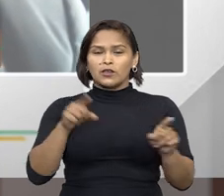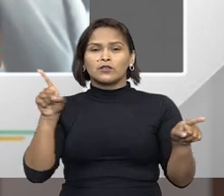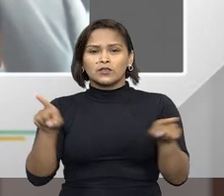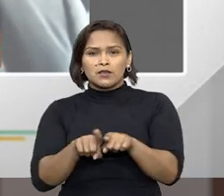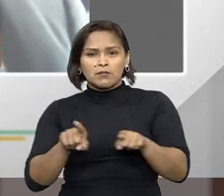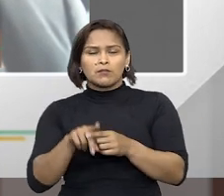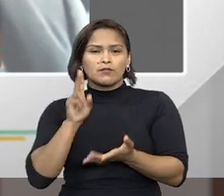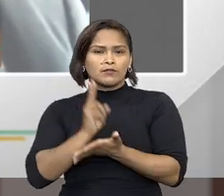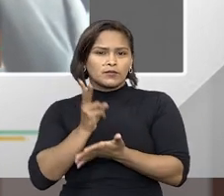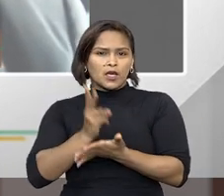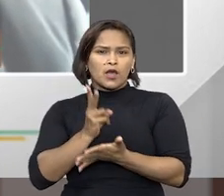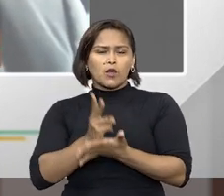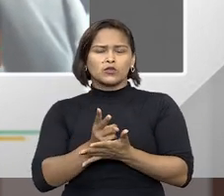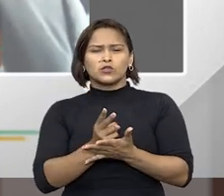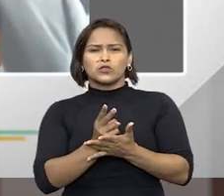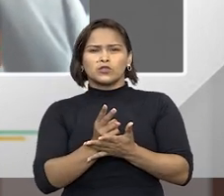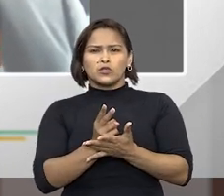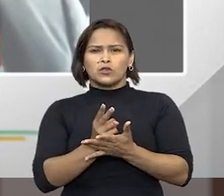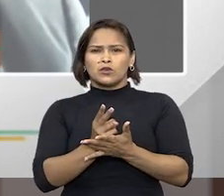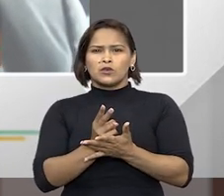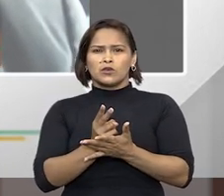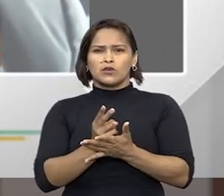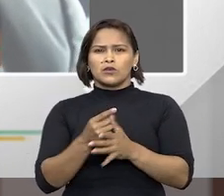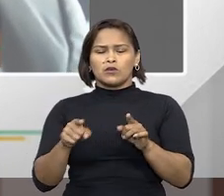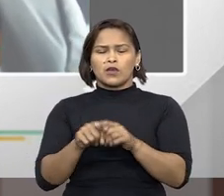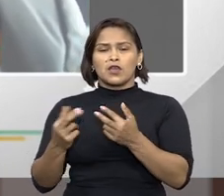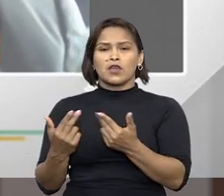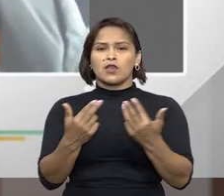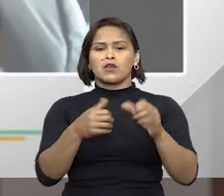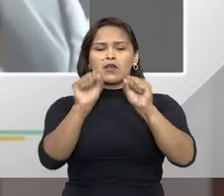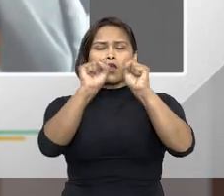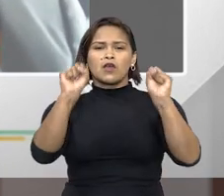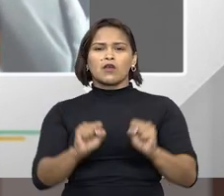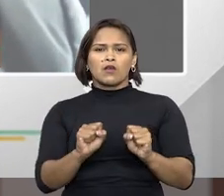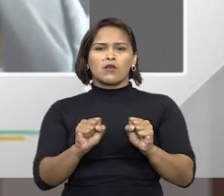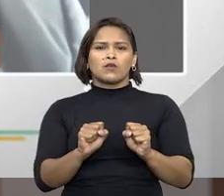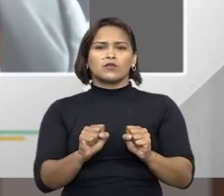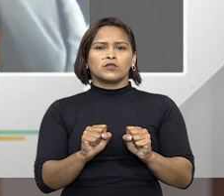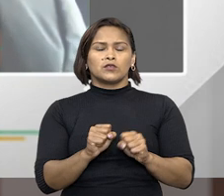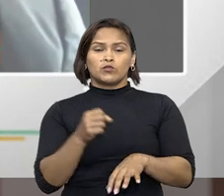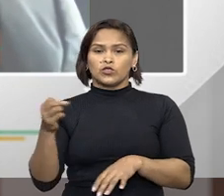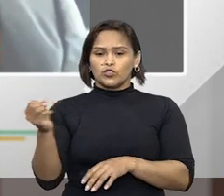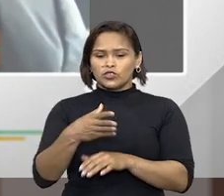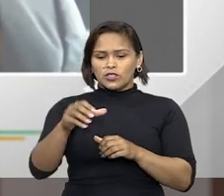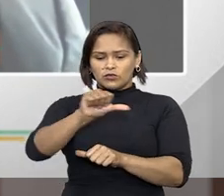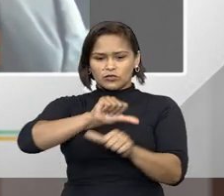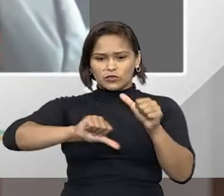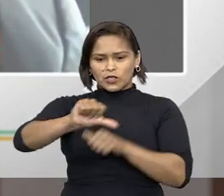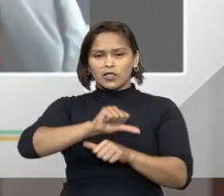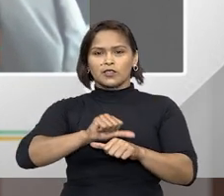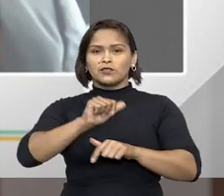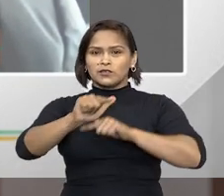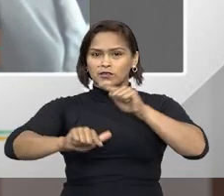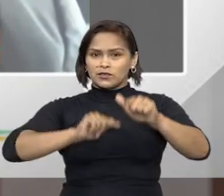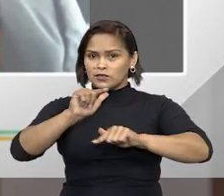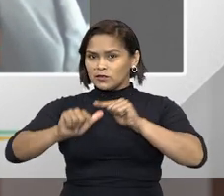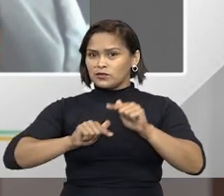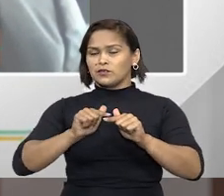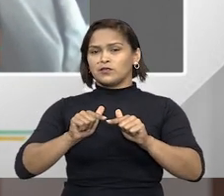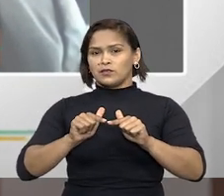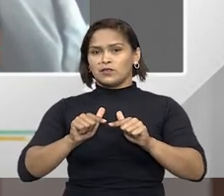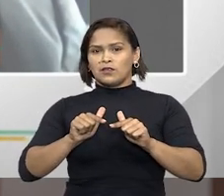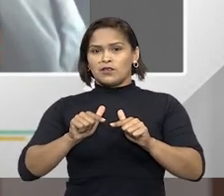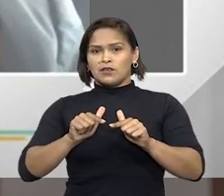continuarão nesse mesmo sistema de atualizar o serviço, de